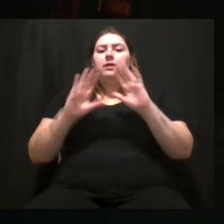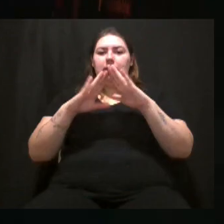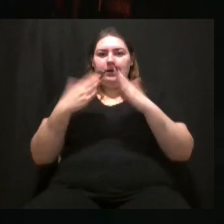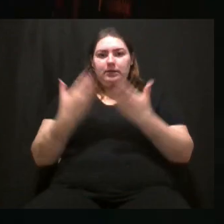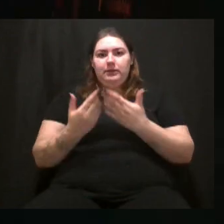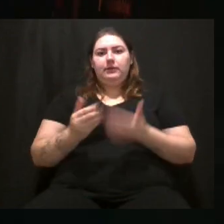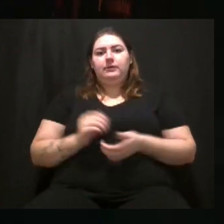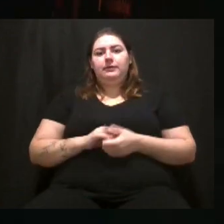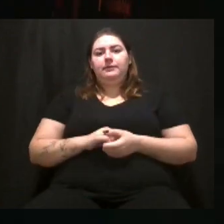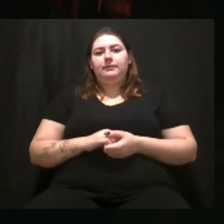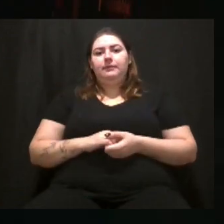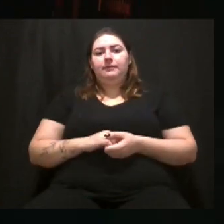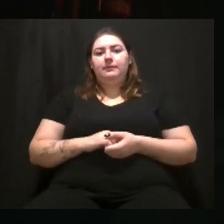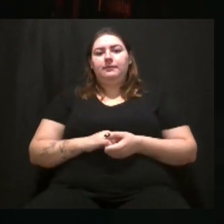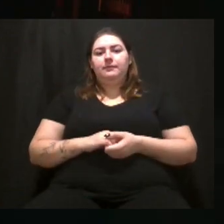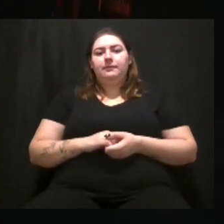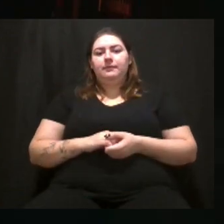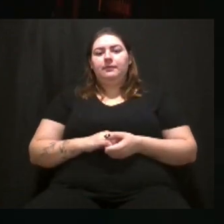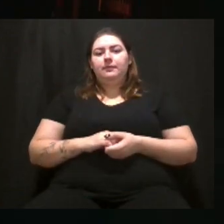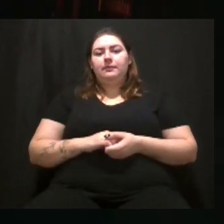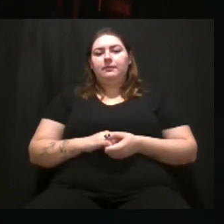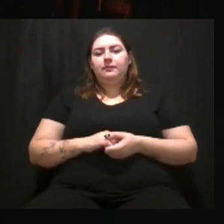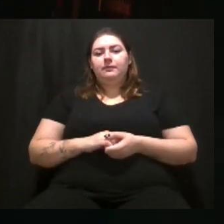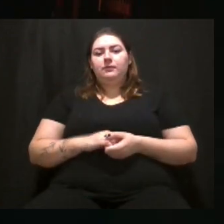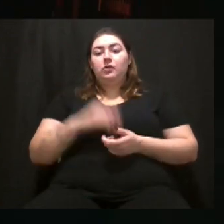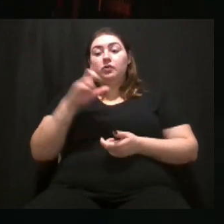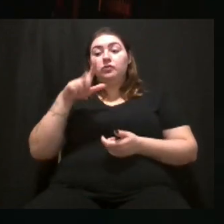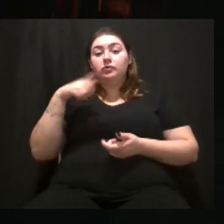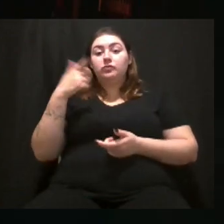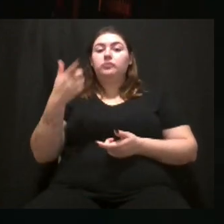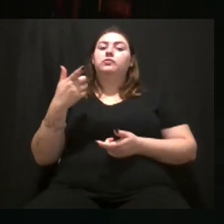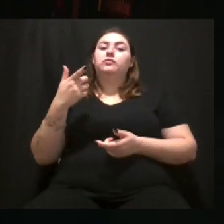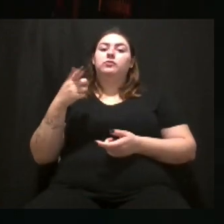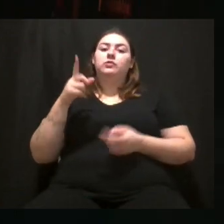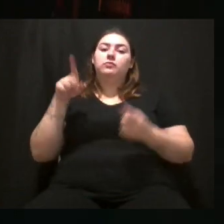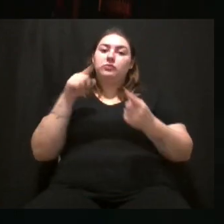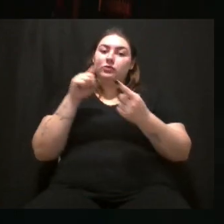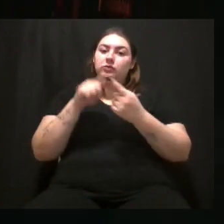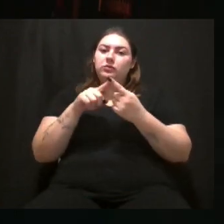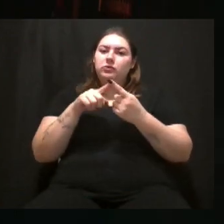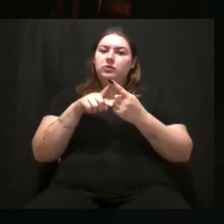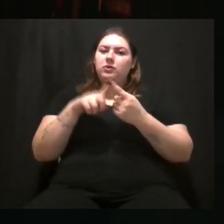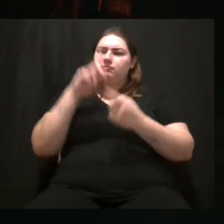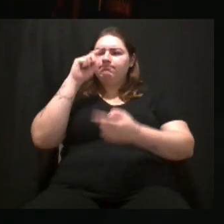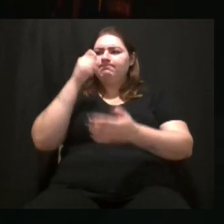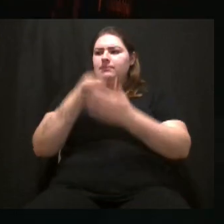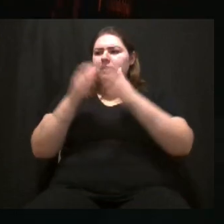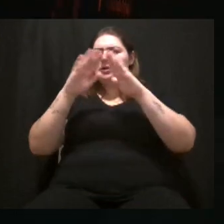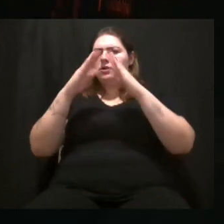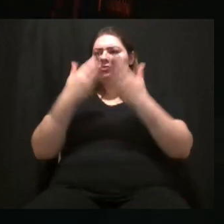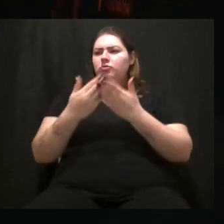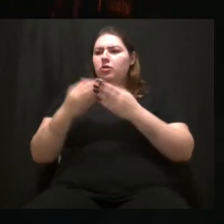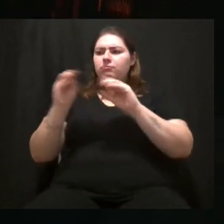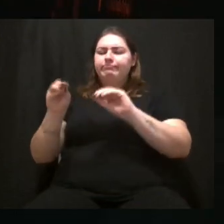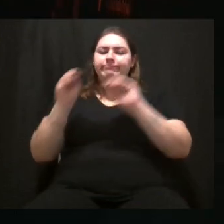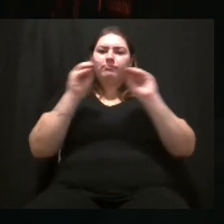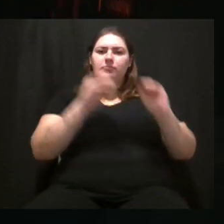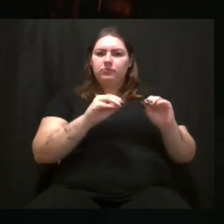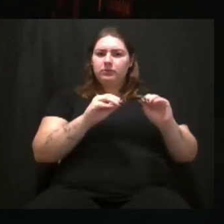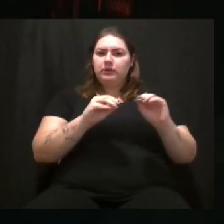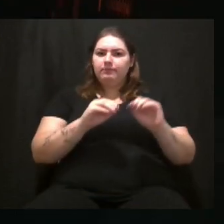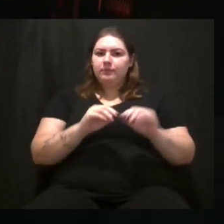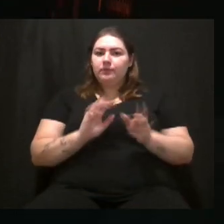aí, por conta de um ou outro ponto, a gente resolve trocar de escola. Essa questão de trocar